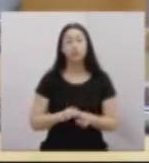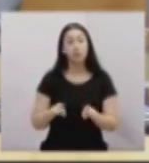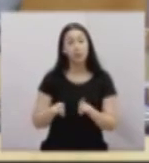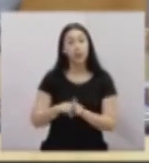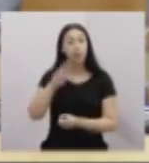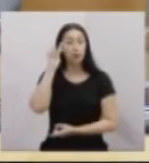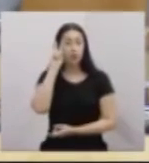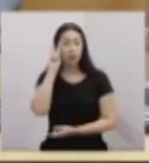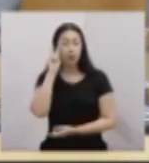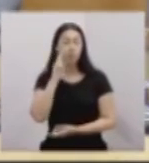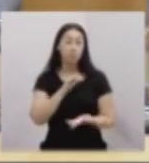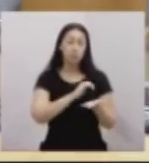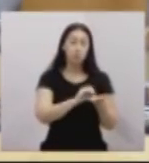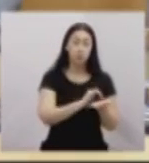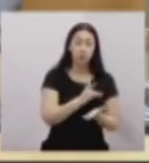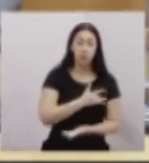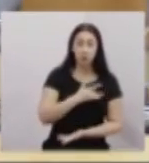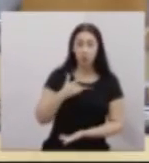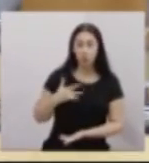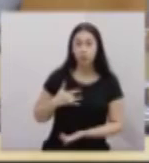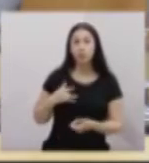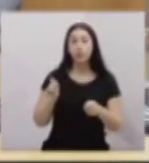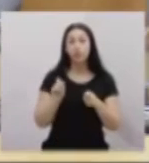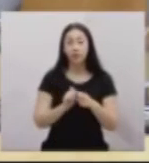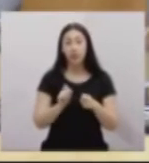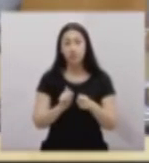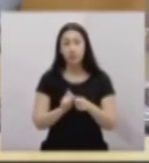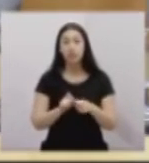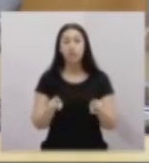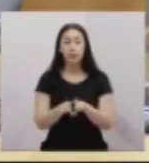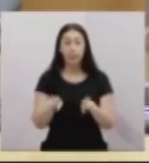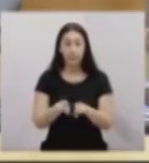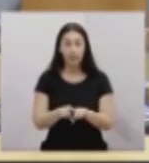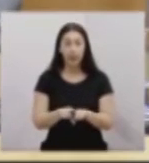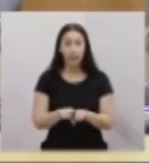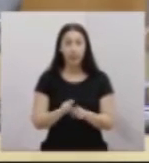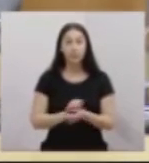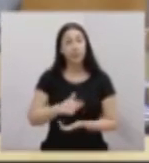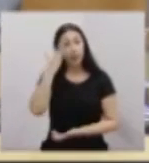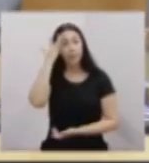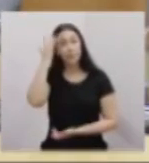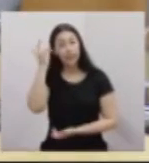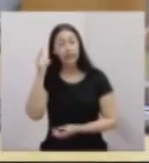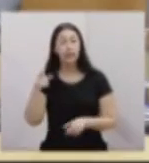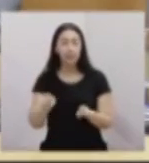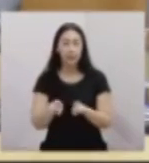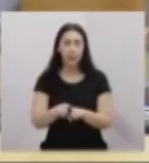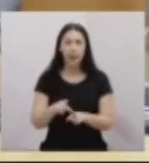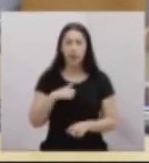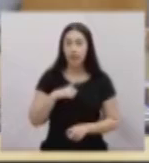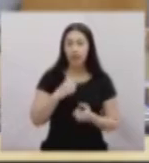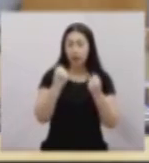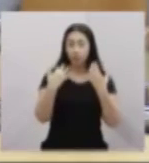senhorias que a Secretaria de Saúde do município realizará em nosso plenário, no dia de amanhã, 25/2,